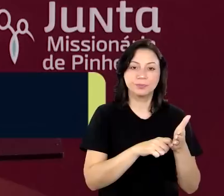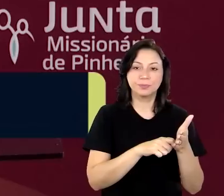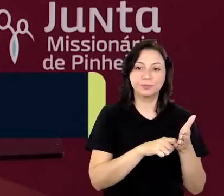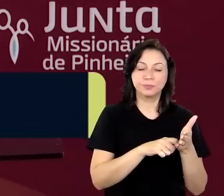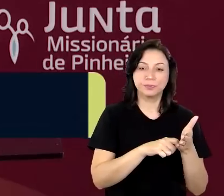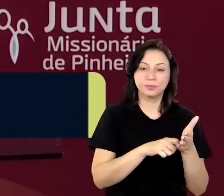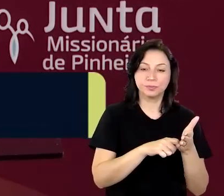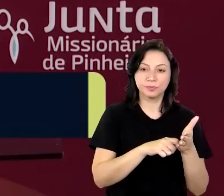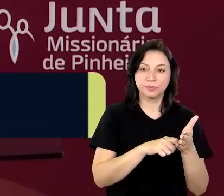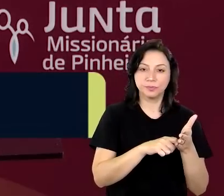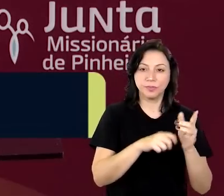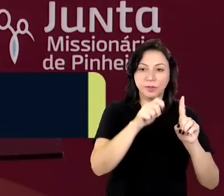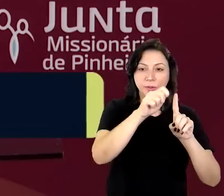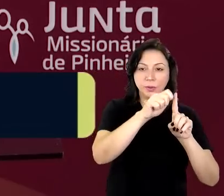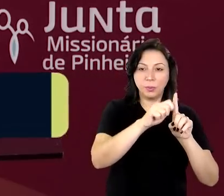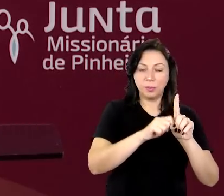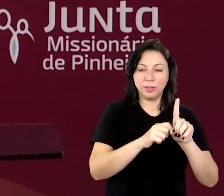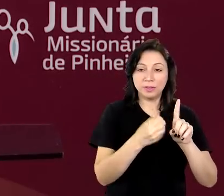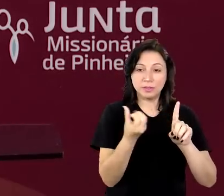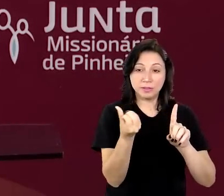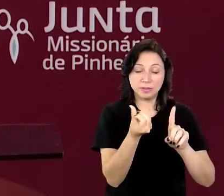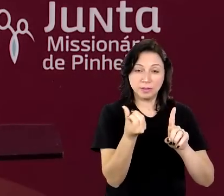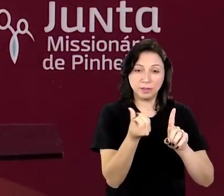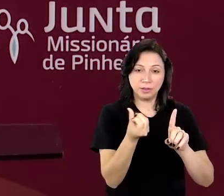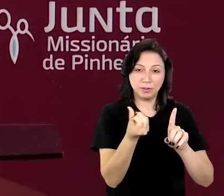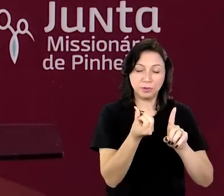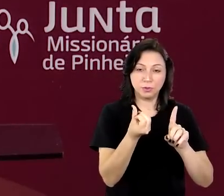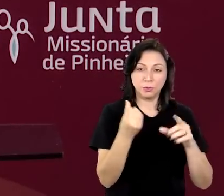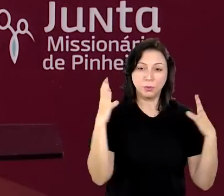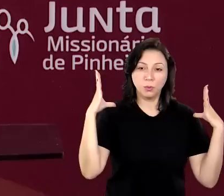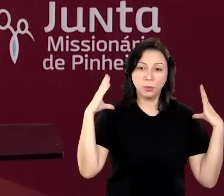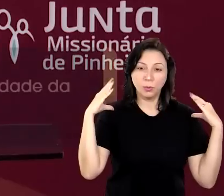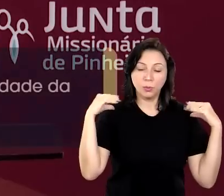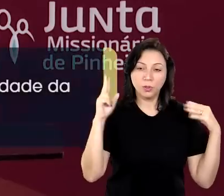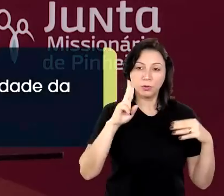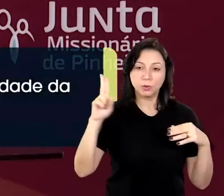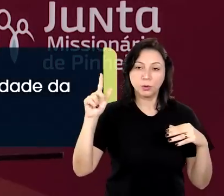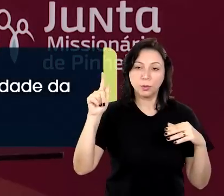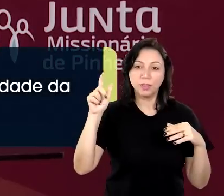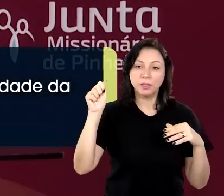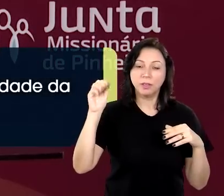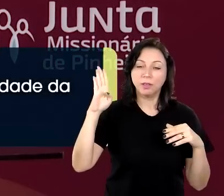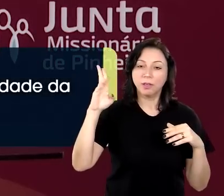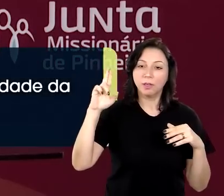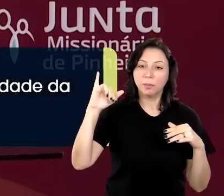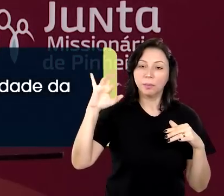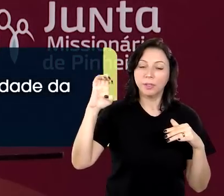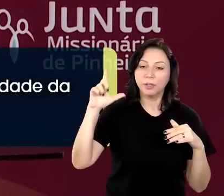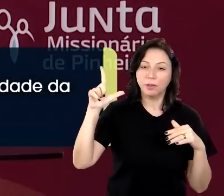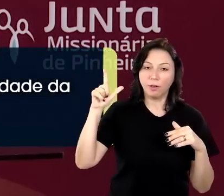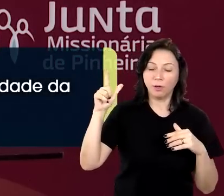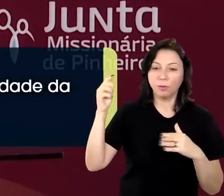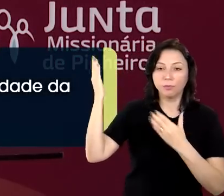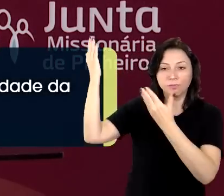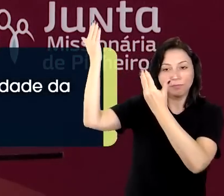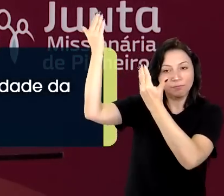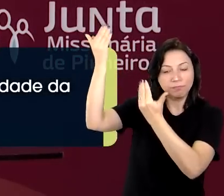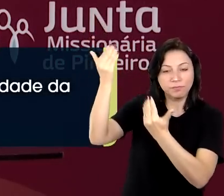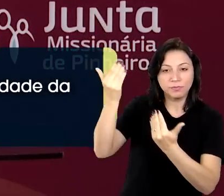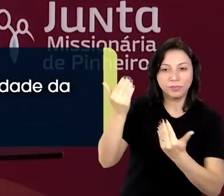no sexto mês, foi o anjo Gabriel enviado da parte de Deus para uma cidade da Galiléia